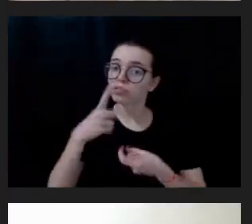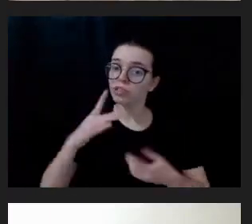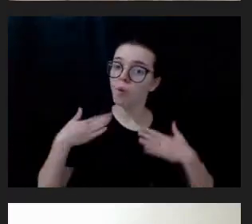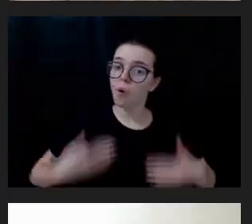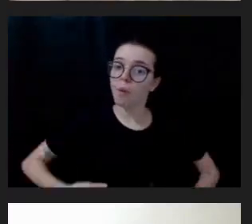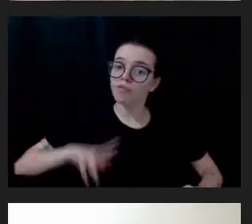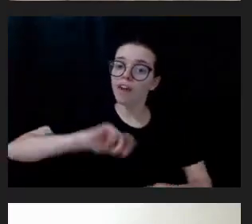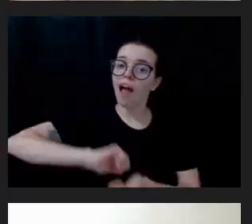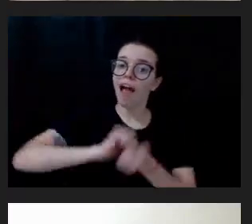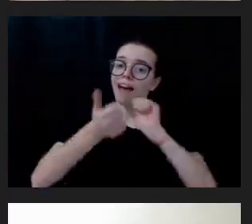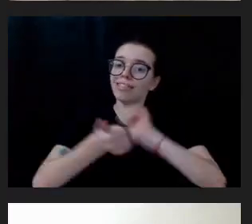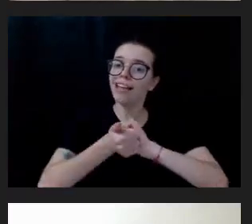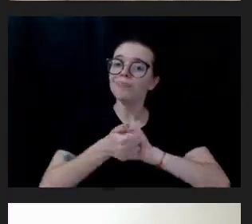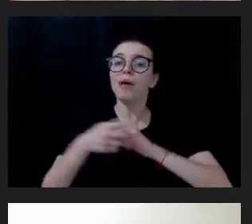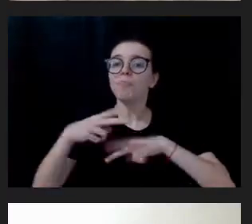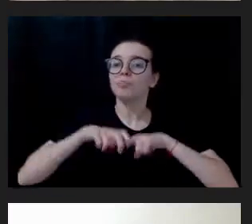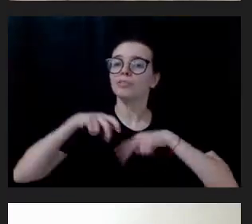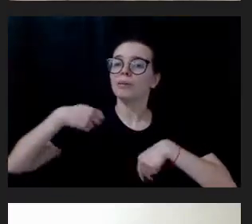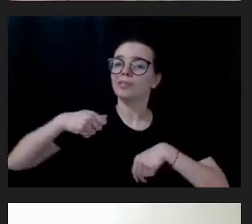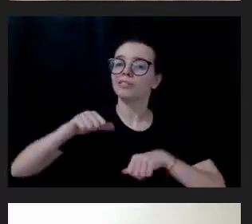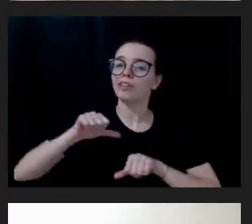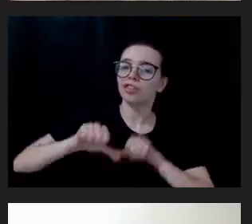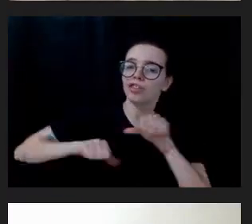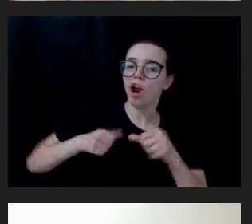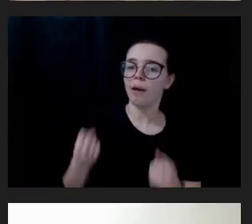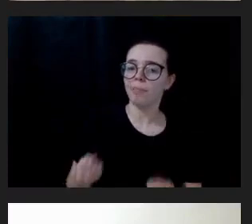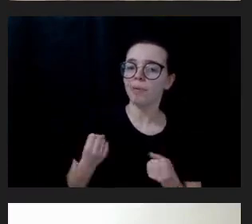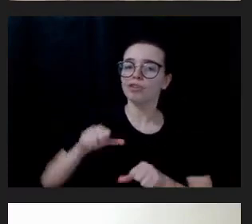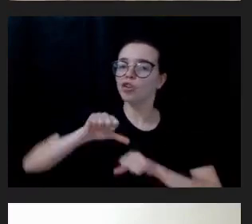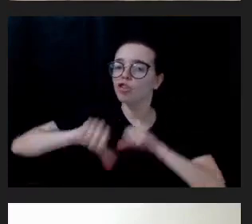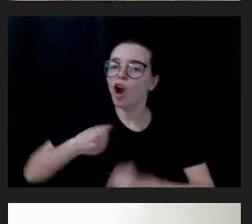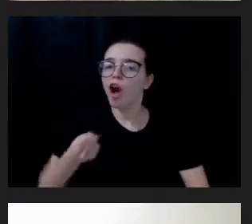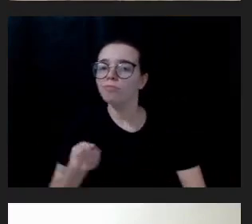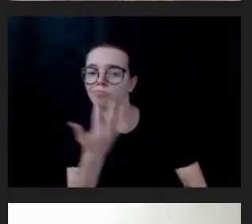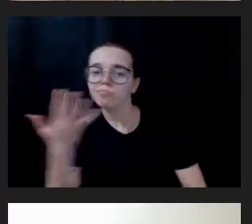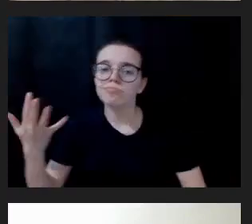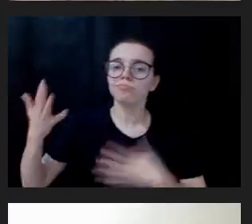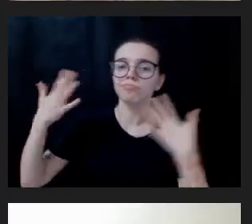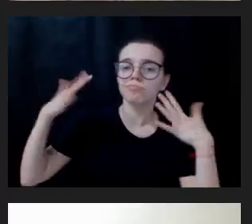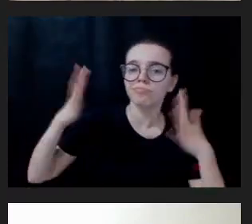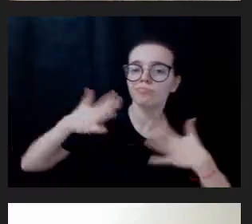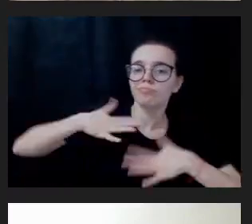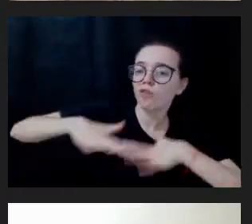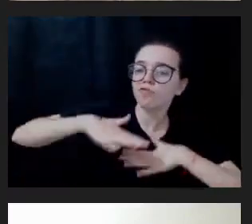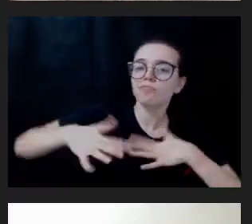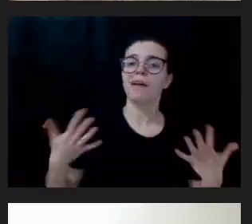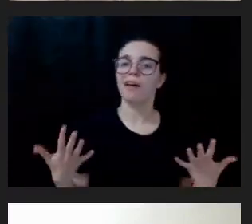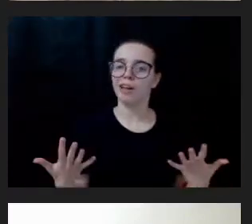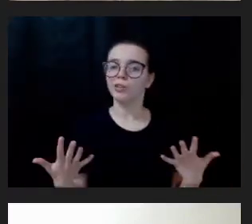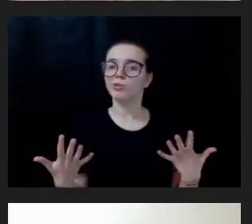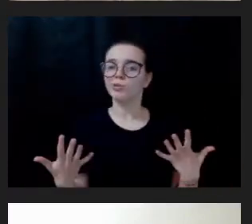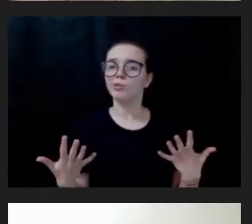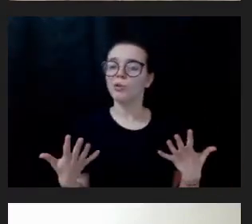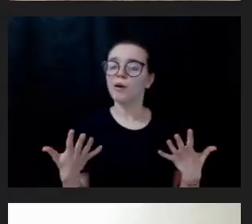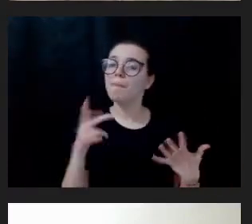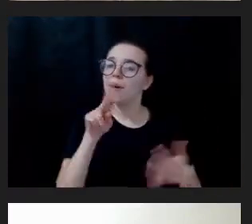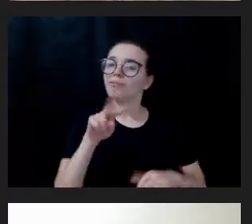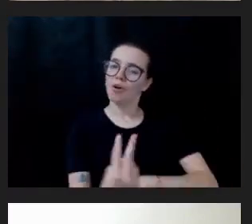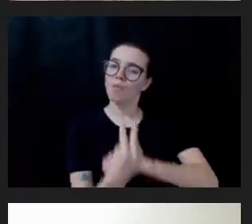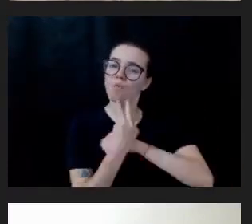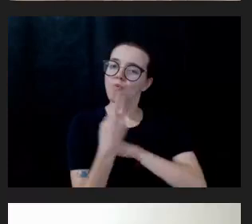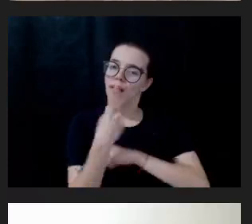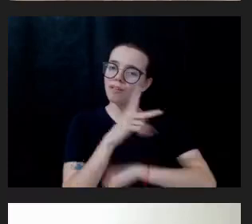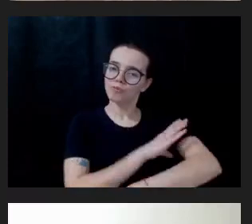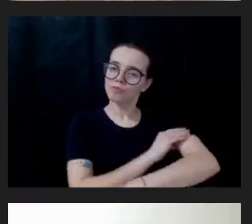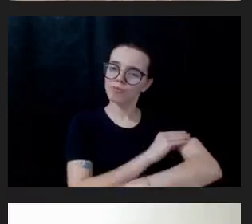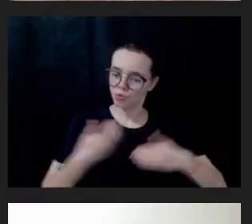Para que você ganhe e preserve sua musculatura. Então, os profissionais, né, de educação física,